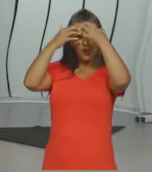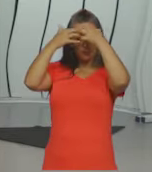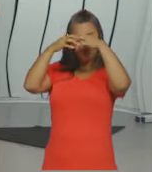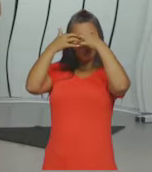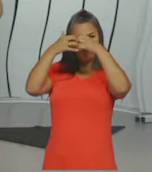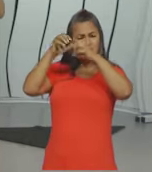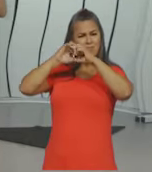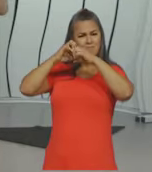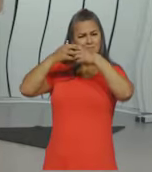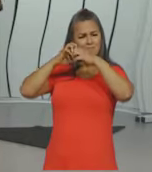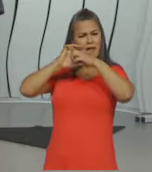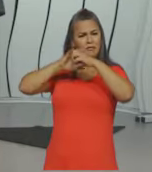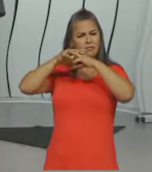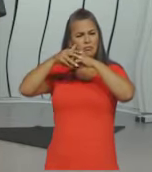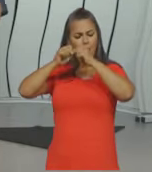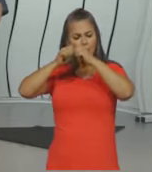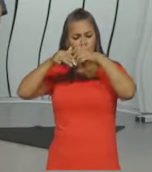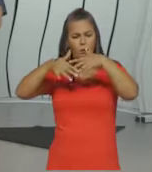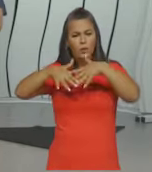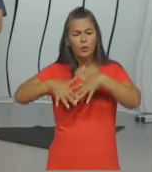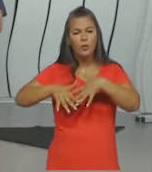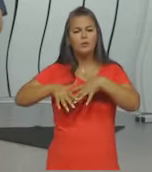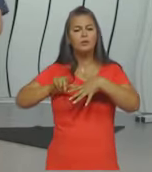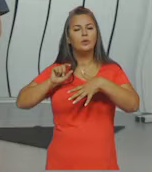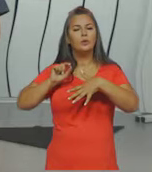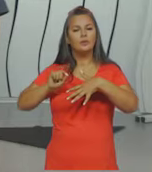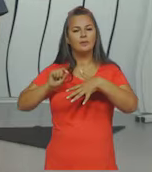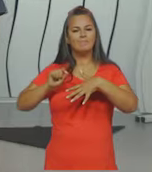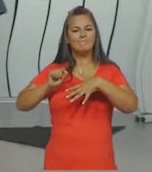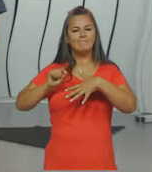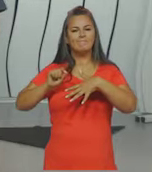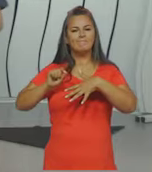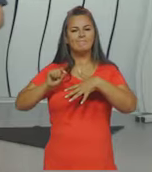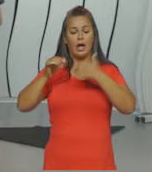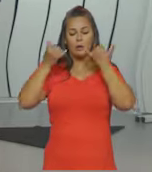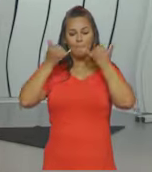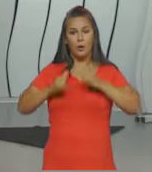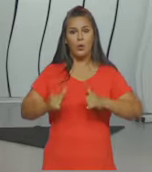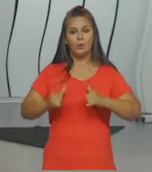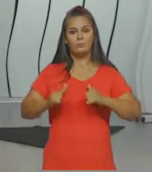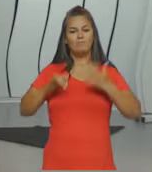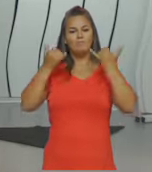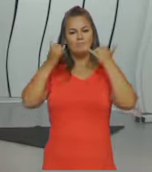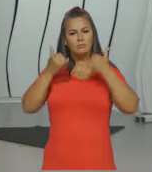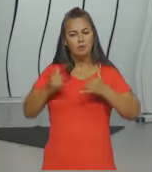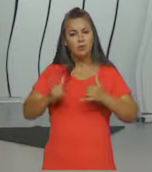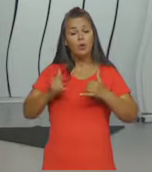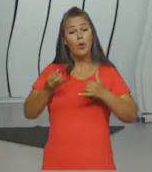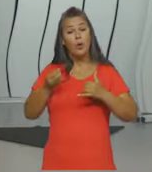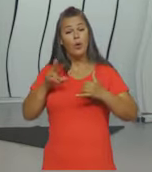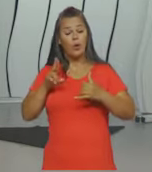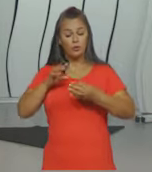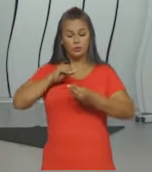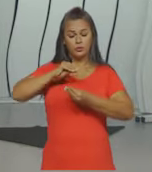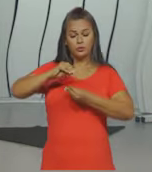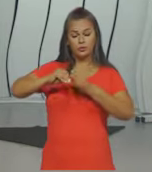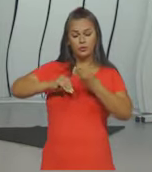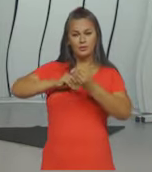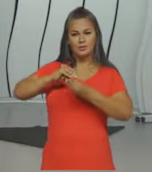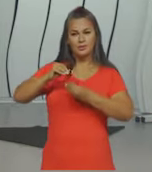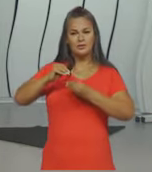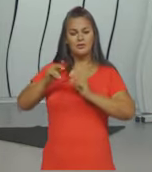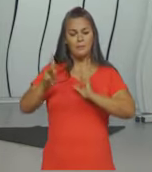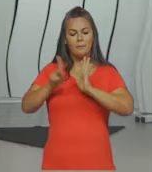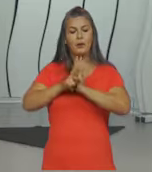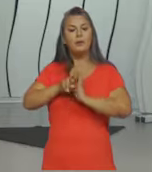A conversa é de duas formas, ou por formas de impulso nervoso, ou uma substância química, que são os